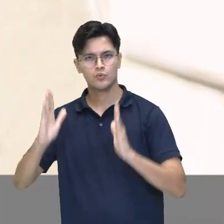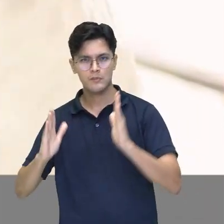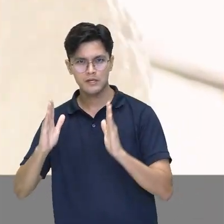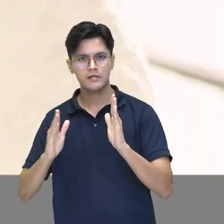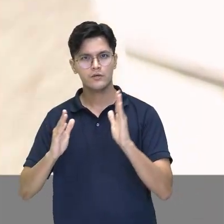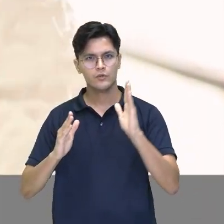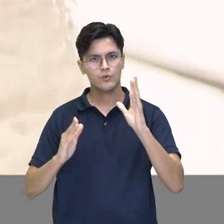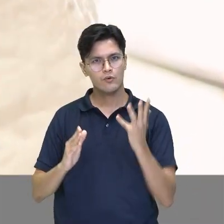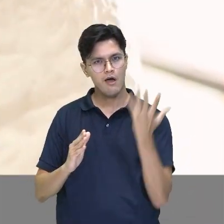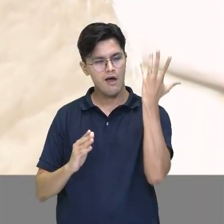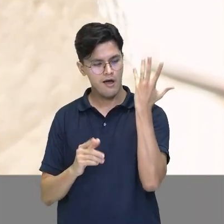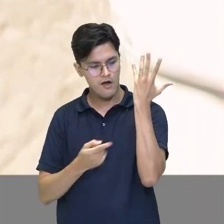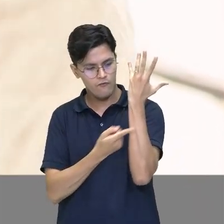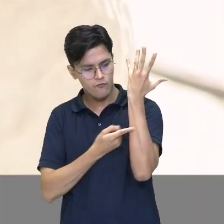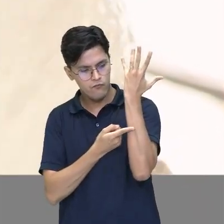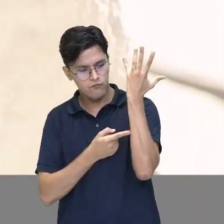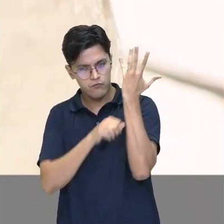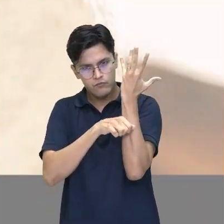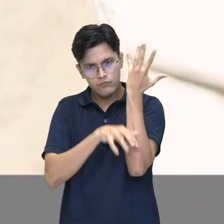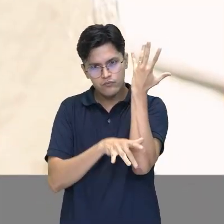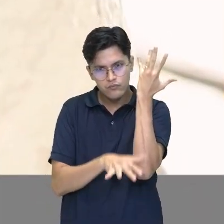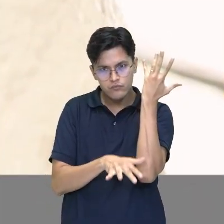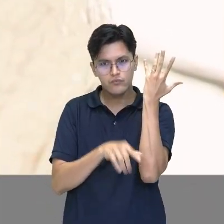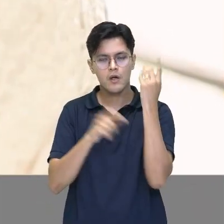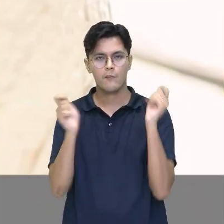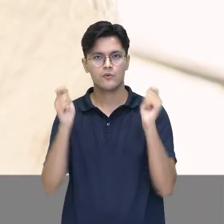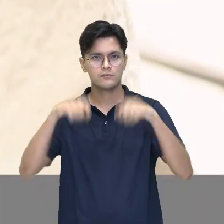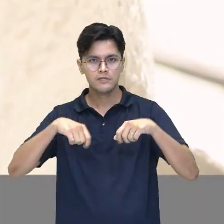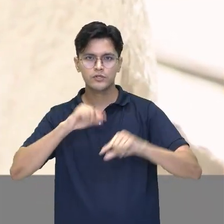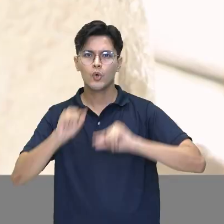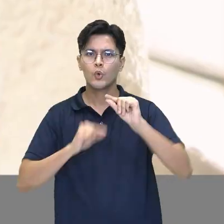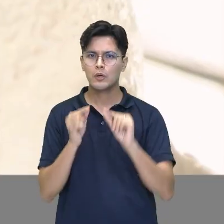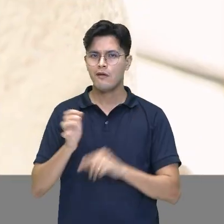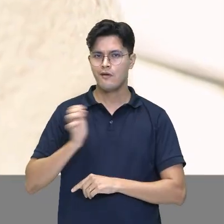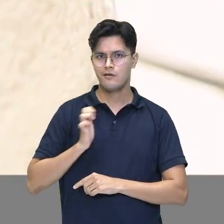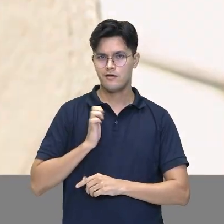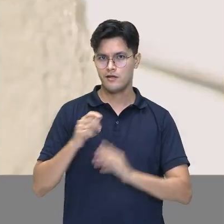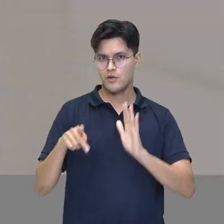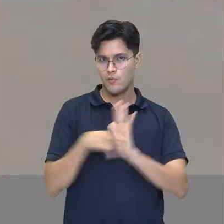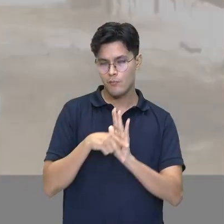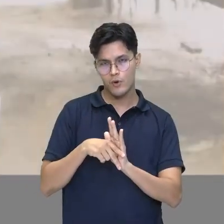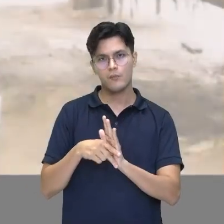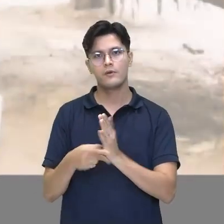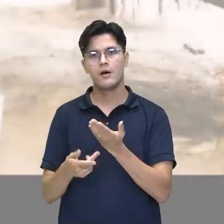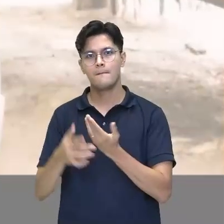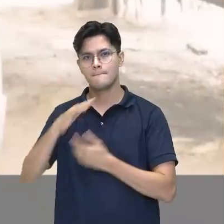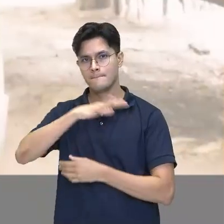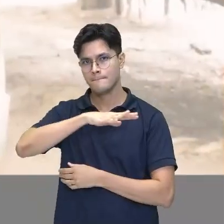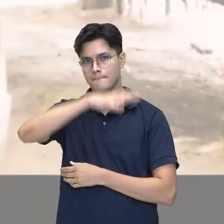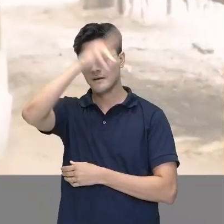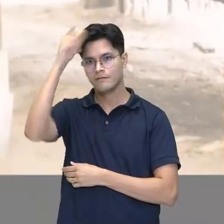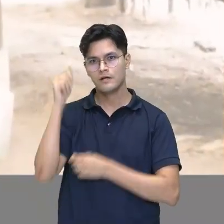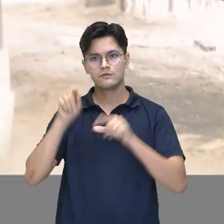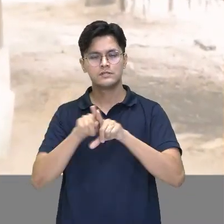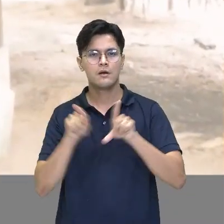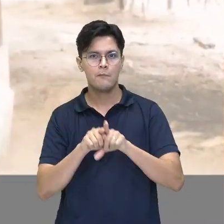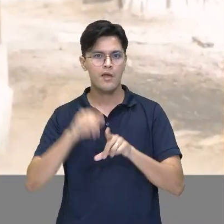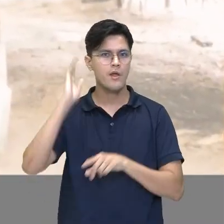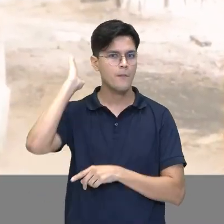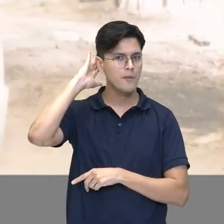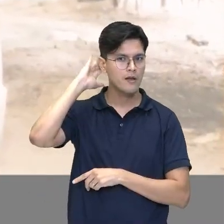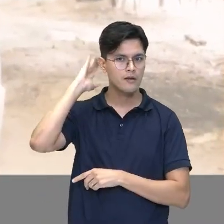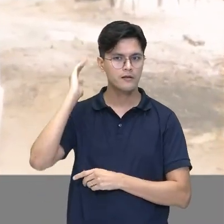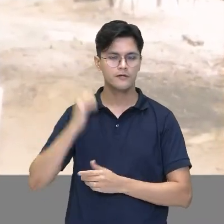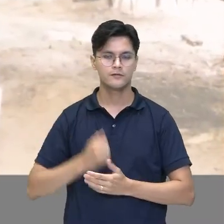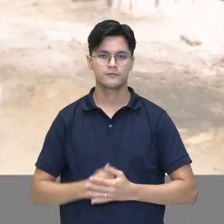grande riqueza para as 2 principais cidades da Amazônia, Manaus e Belém. De acordo com Dow 2004,